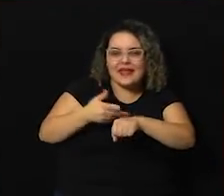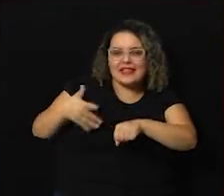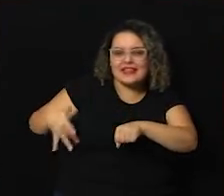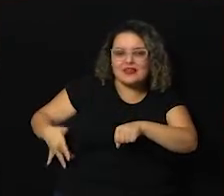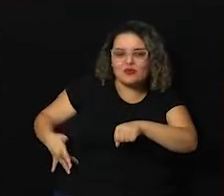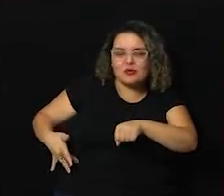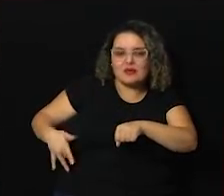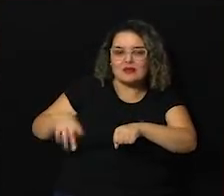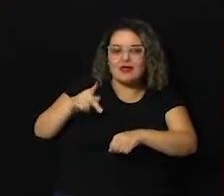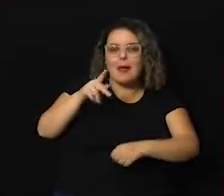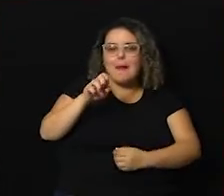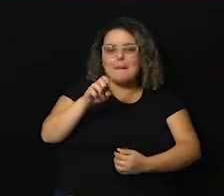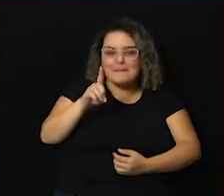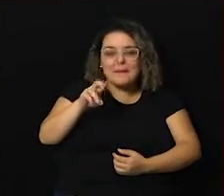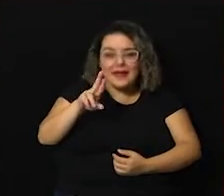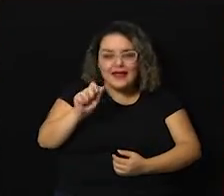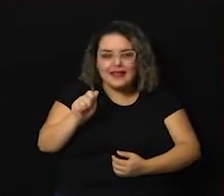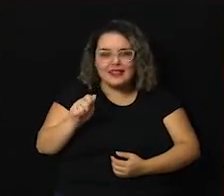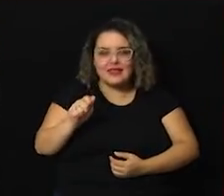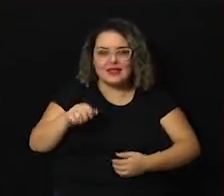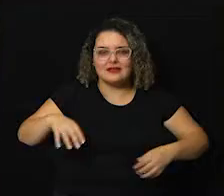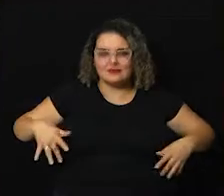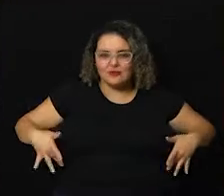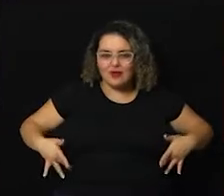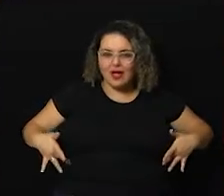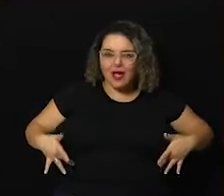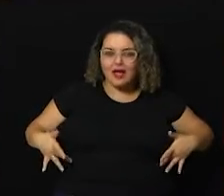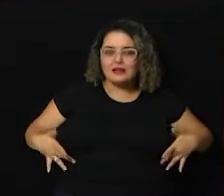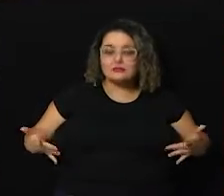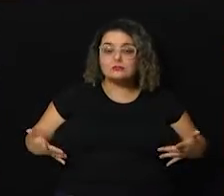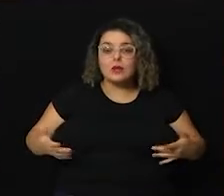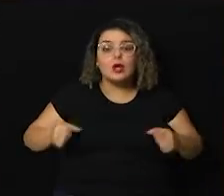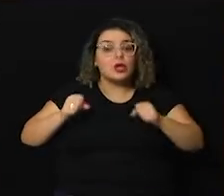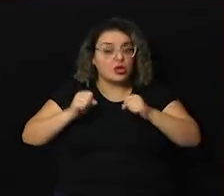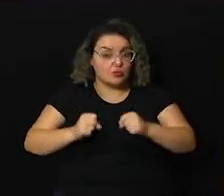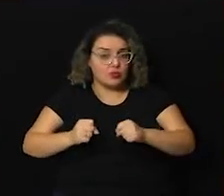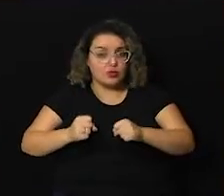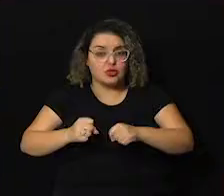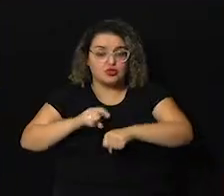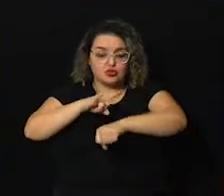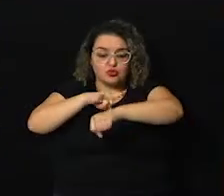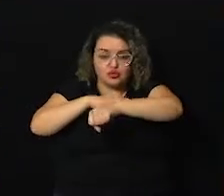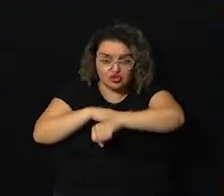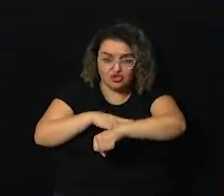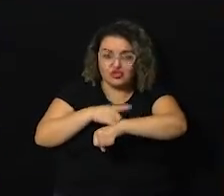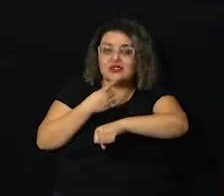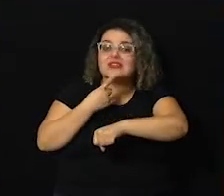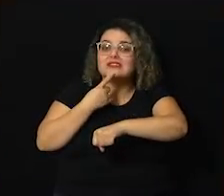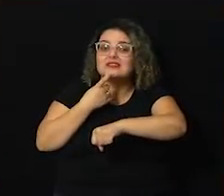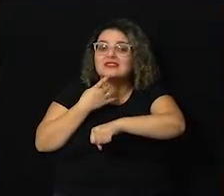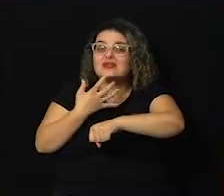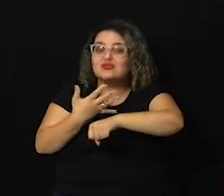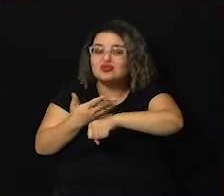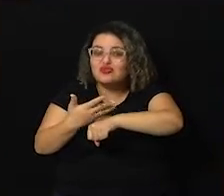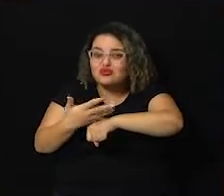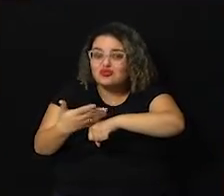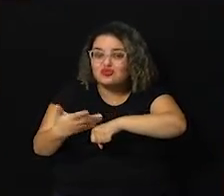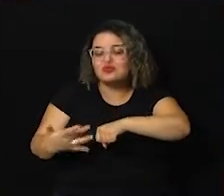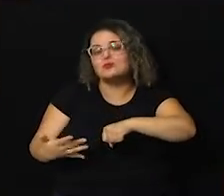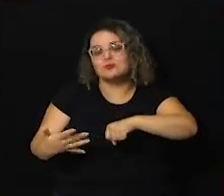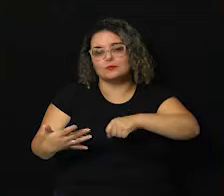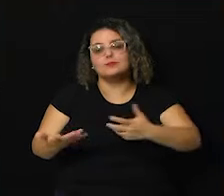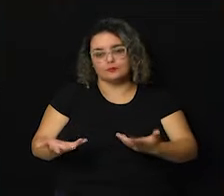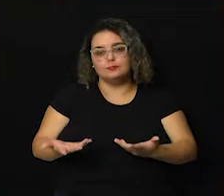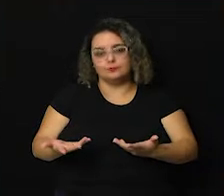rim. E a pedra no rim, ela pode dar sangramento na urina, pode dar dor, tá? Então, veja, misturam os sintomas,